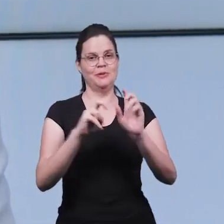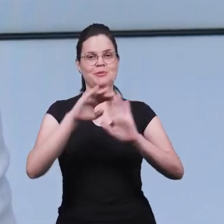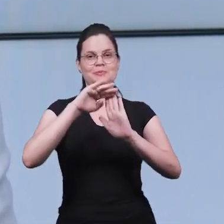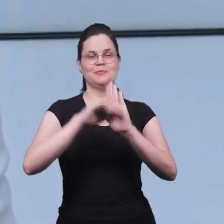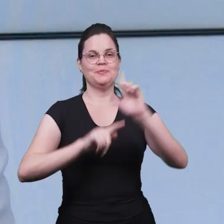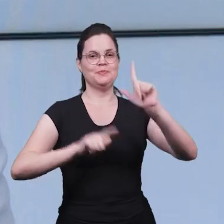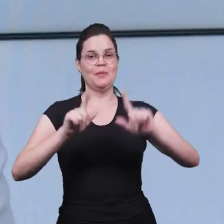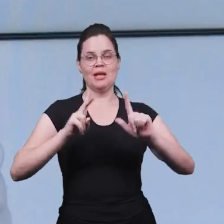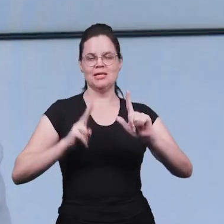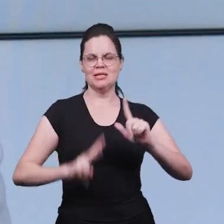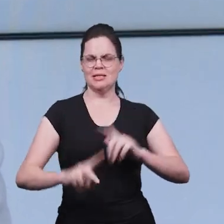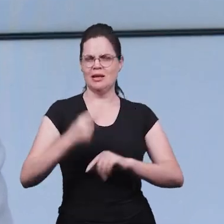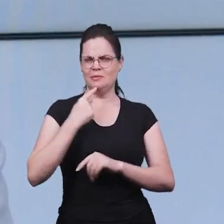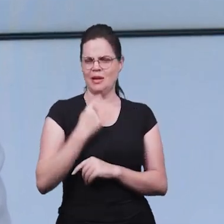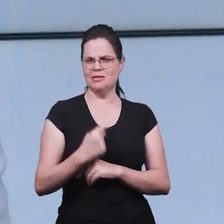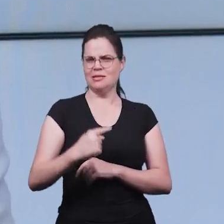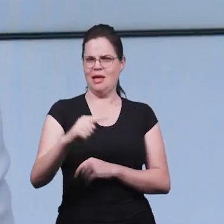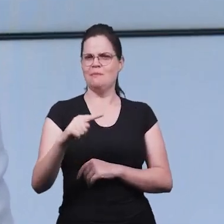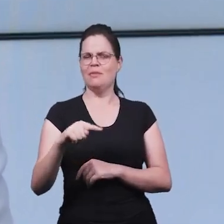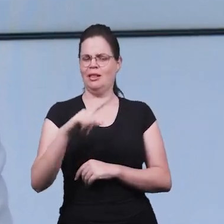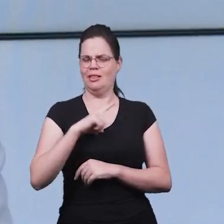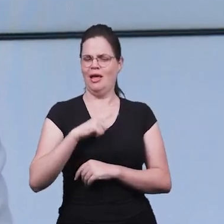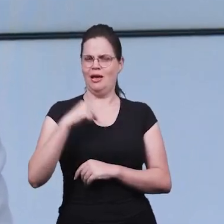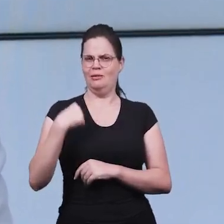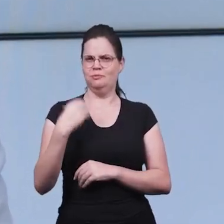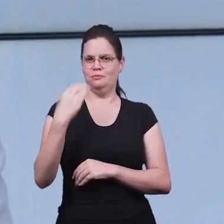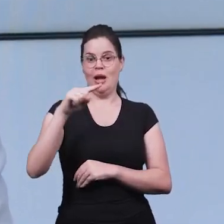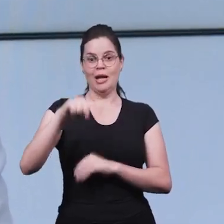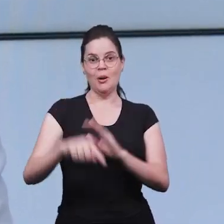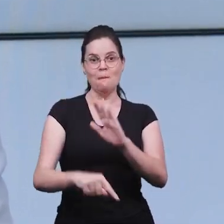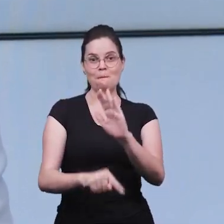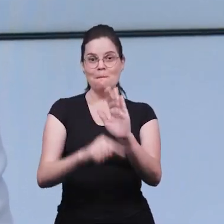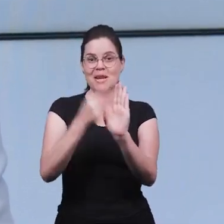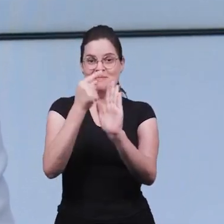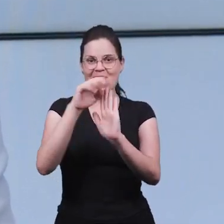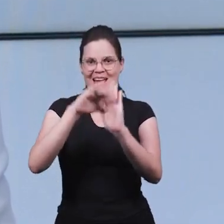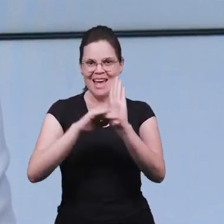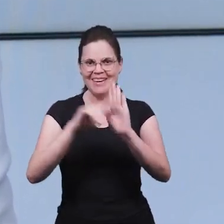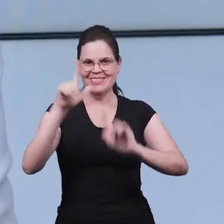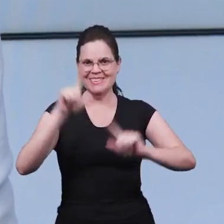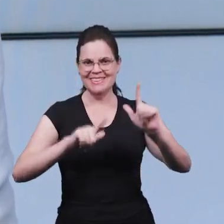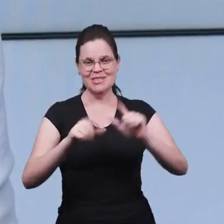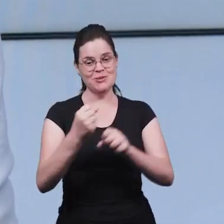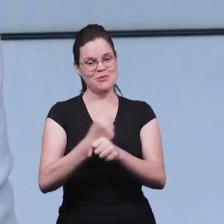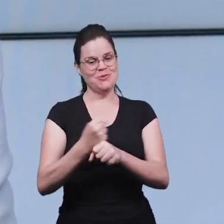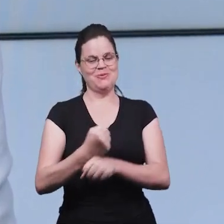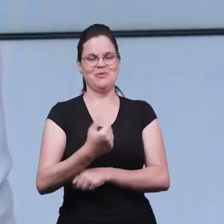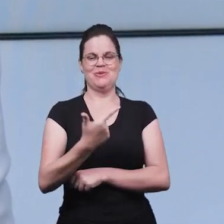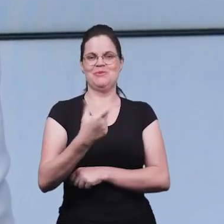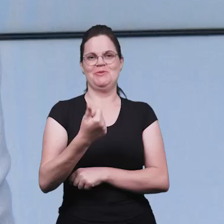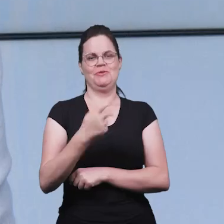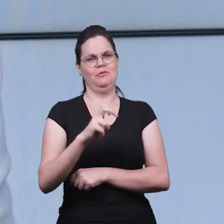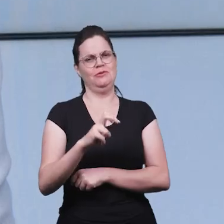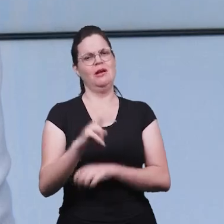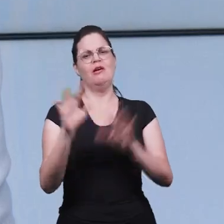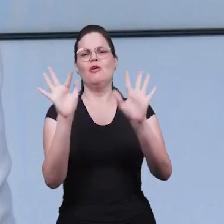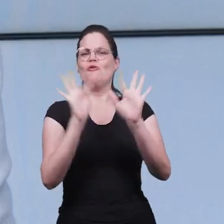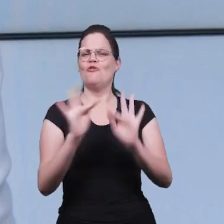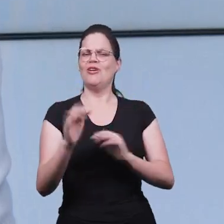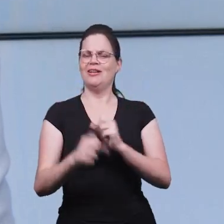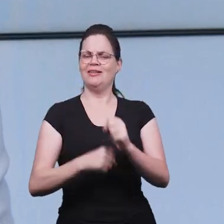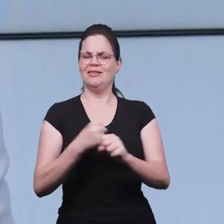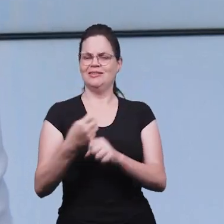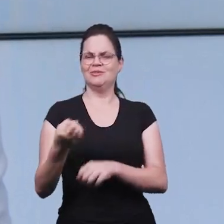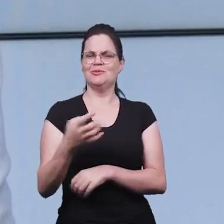nosso programa semanal, primeiro programa deste ano de 2025. Aliás, já desejamos Feliz Ano